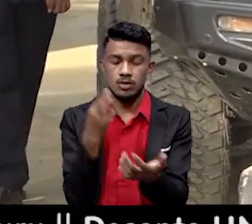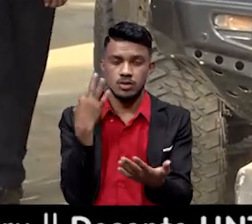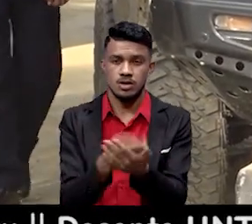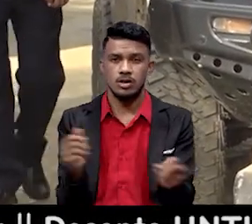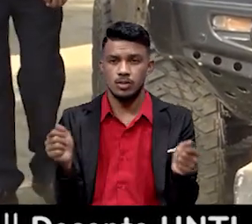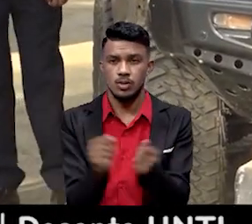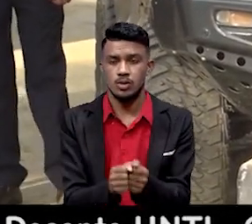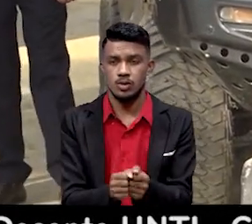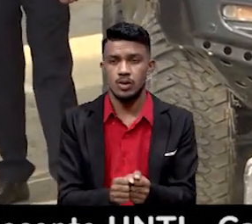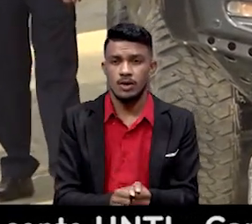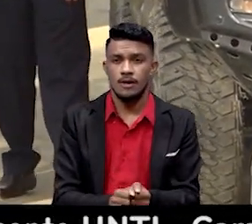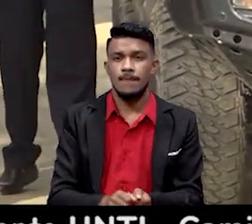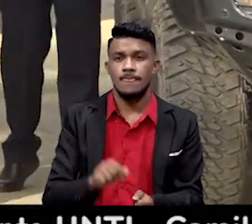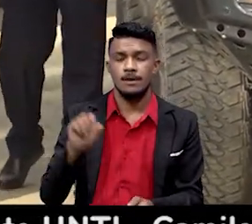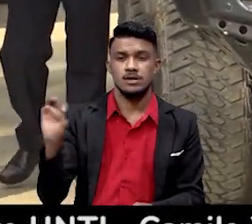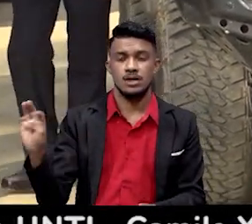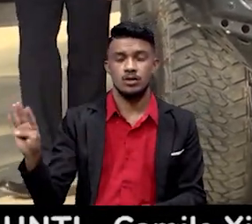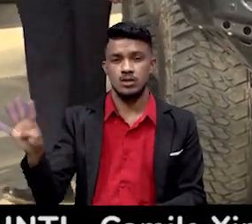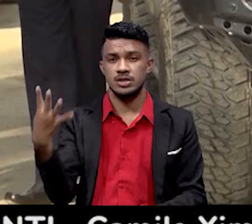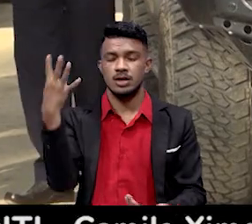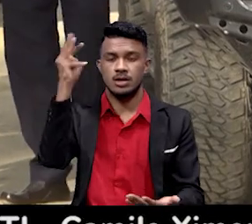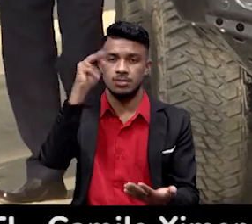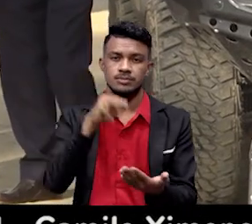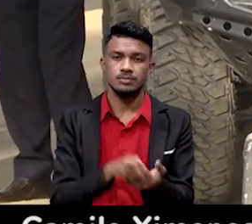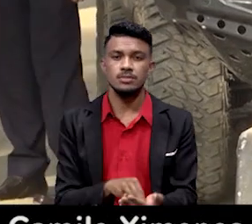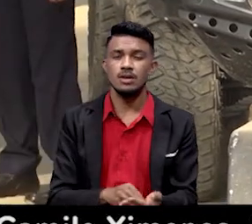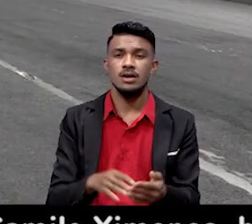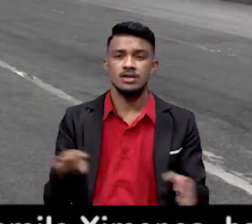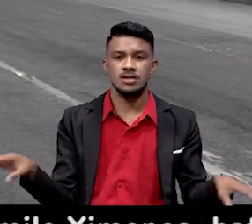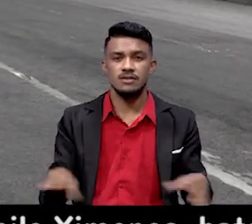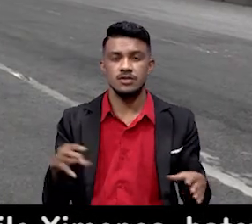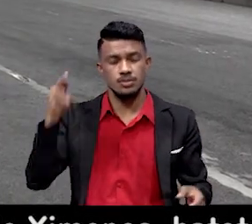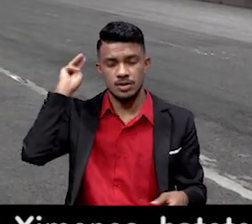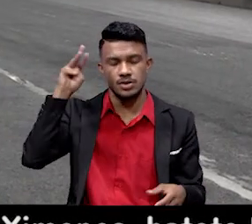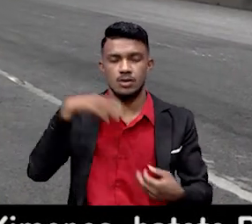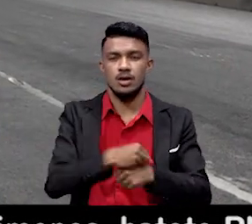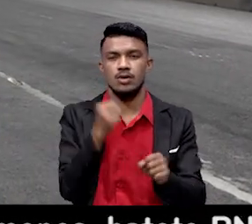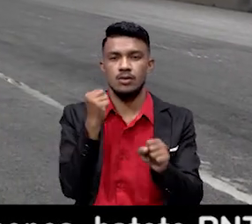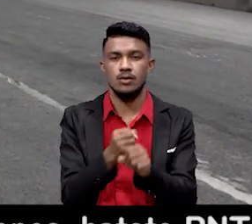tokon sanul resing hat dedaun ne prozetu nen maka ministério konkluiona.